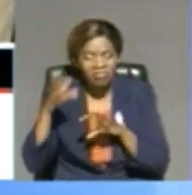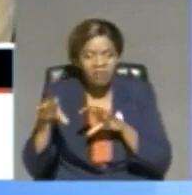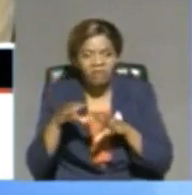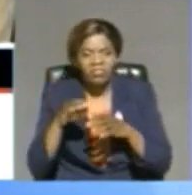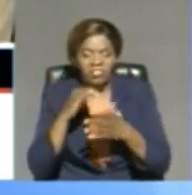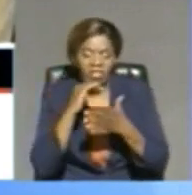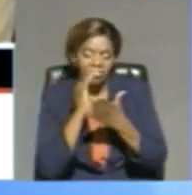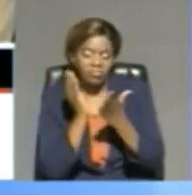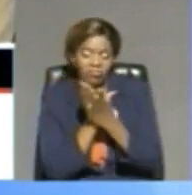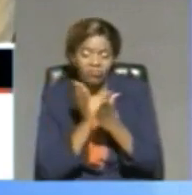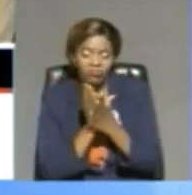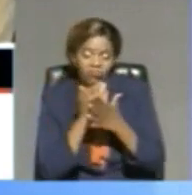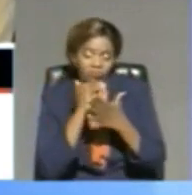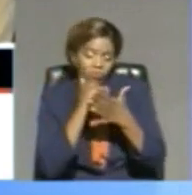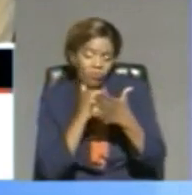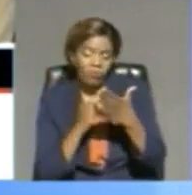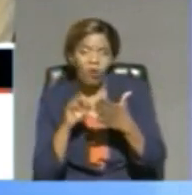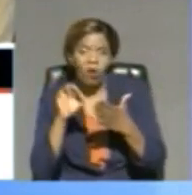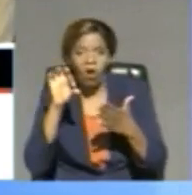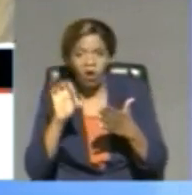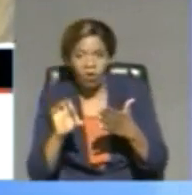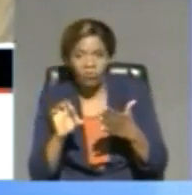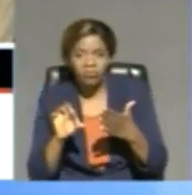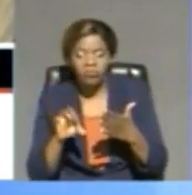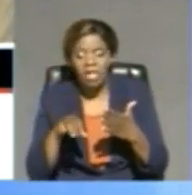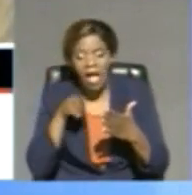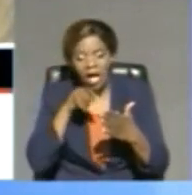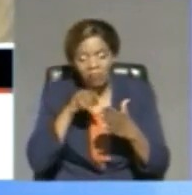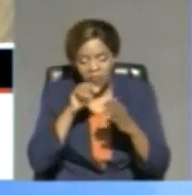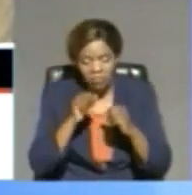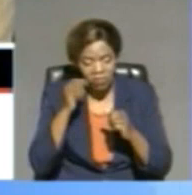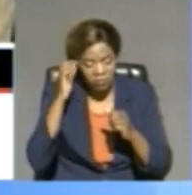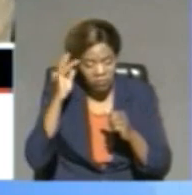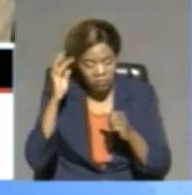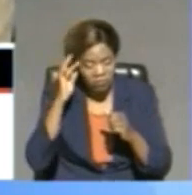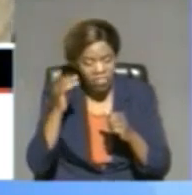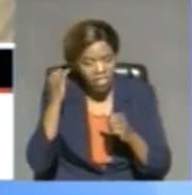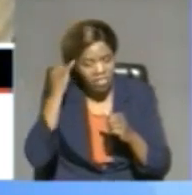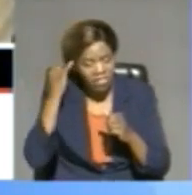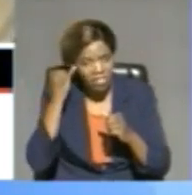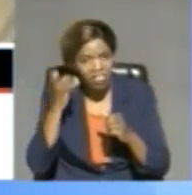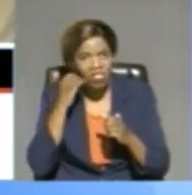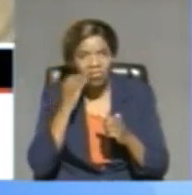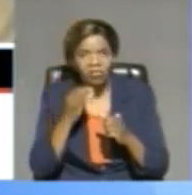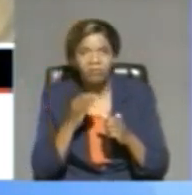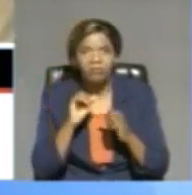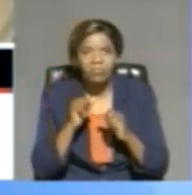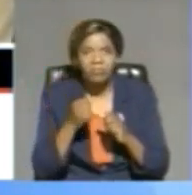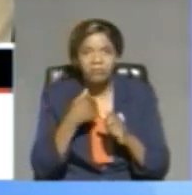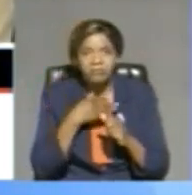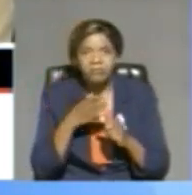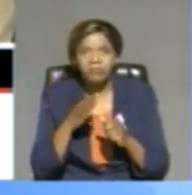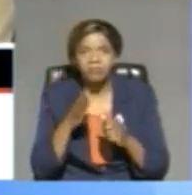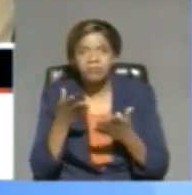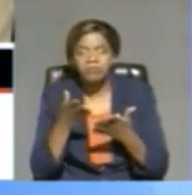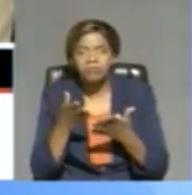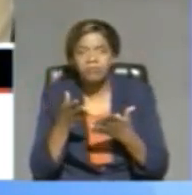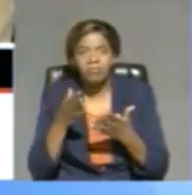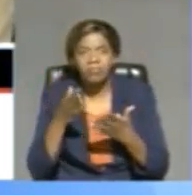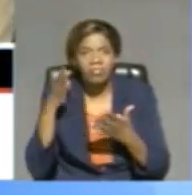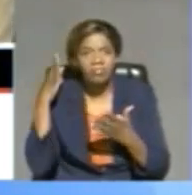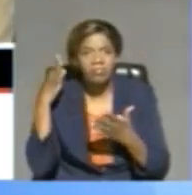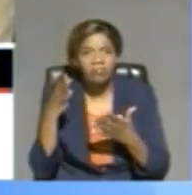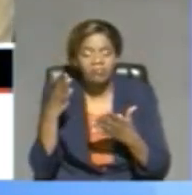Dificilmente haverá discrepância entre elas, podendo assim permitir que tenhamos um cenário